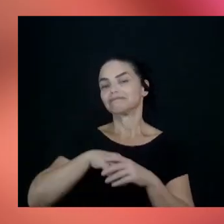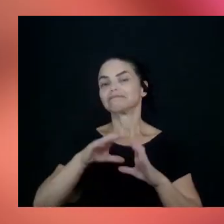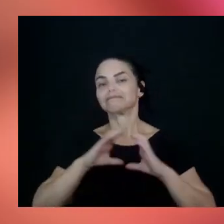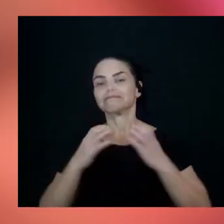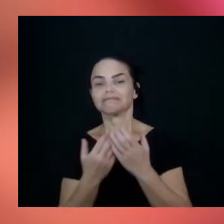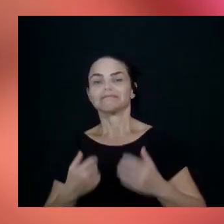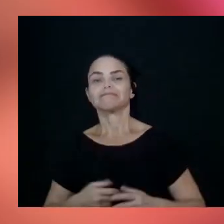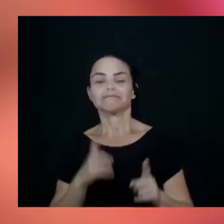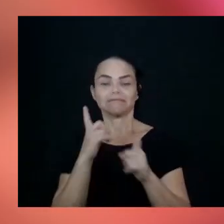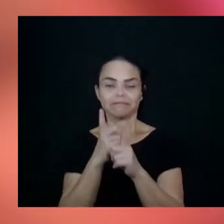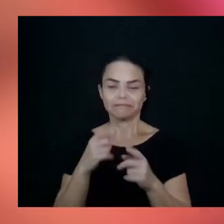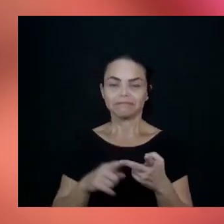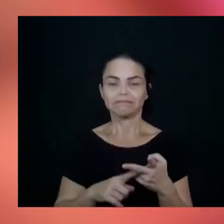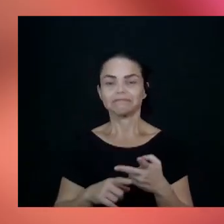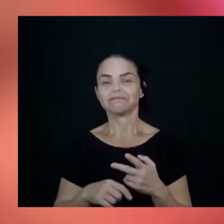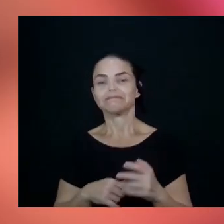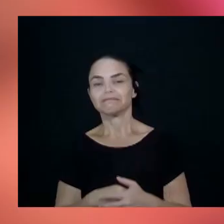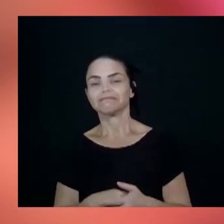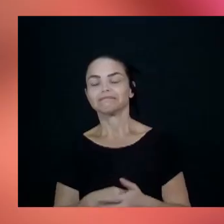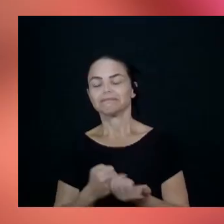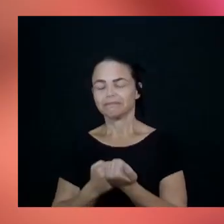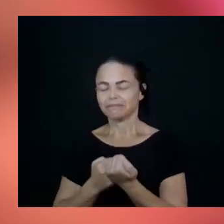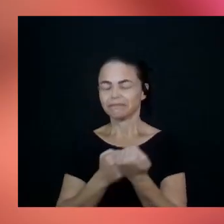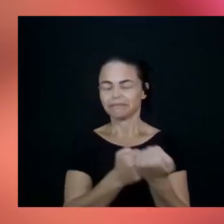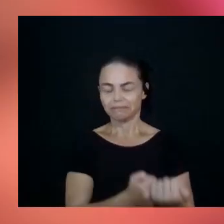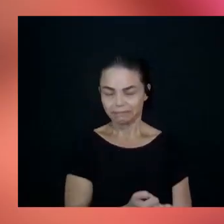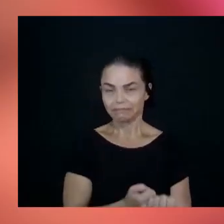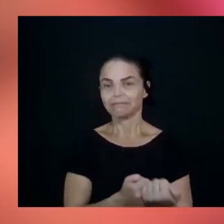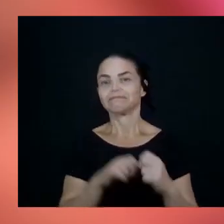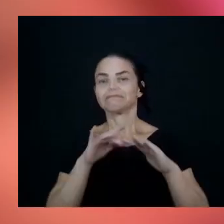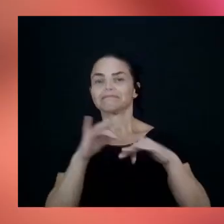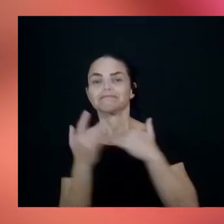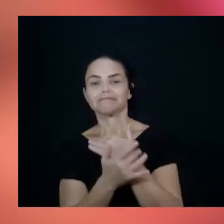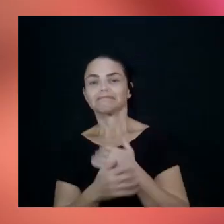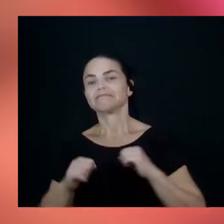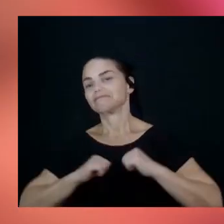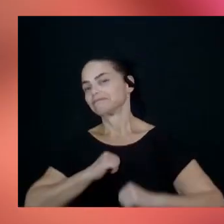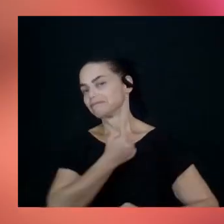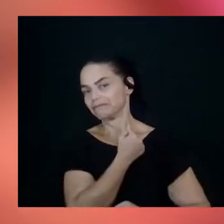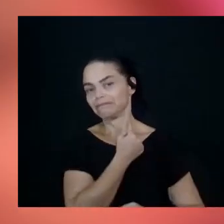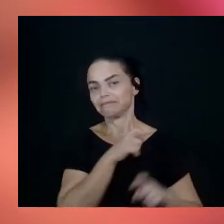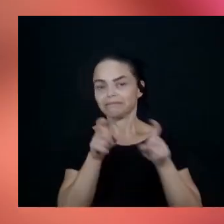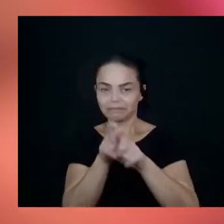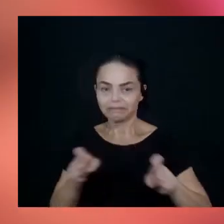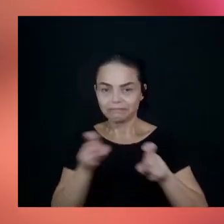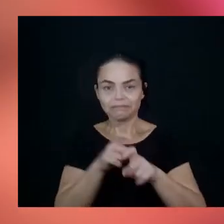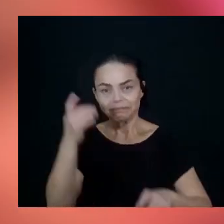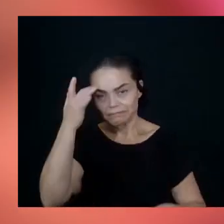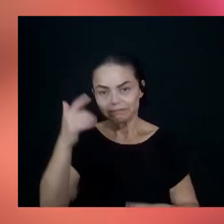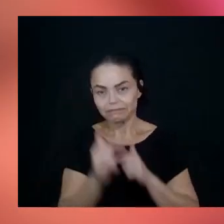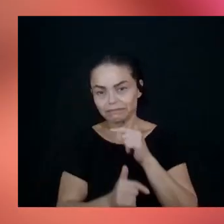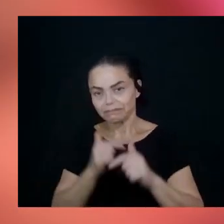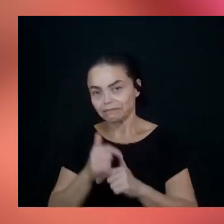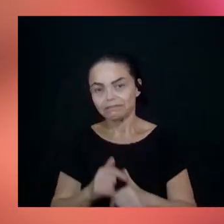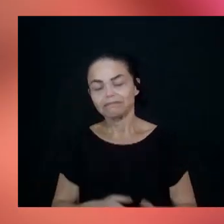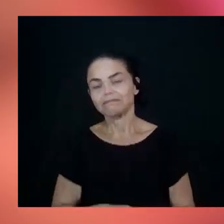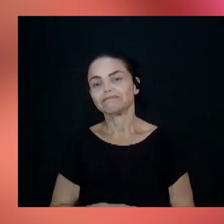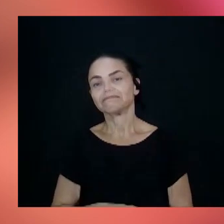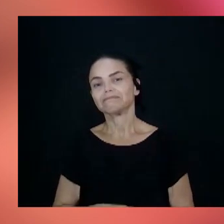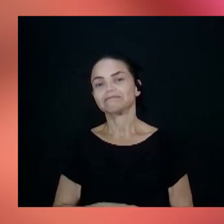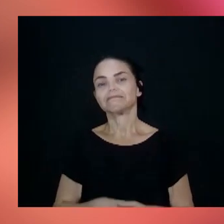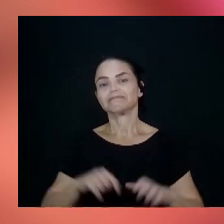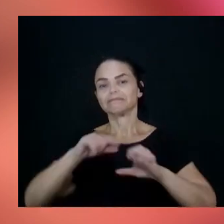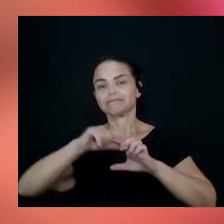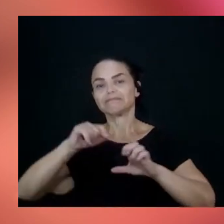da comunidade você encontra uma pessoa que vai te dar um apoio na rede social. Eu odeio informática, não sei trabalhar. Como que uma mãe vai